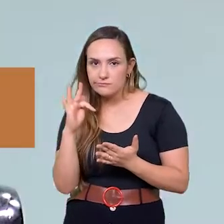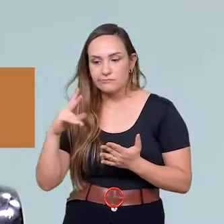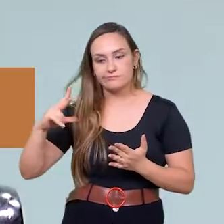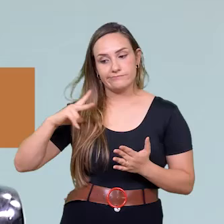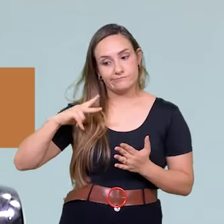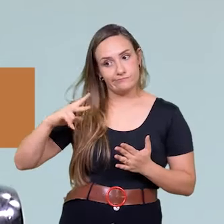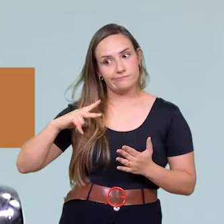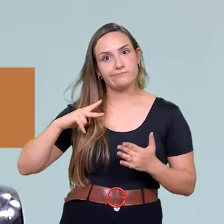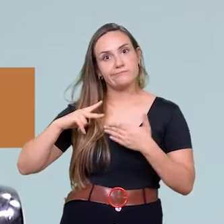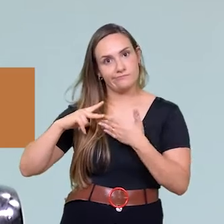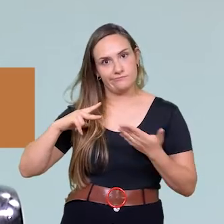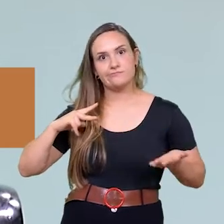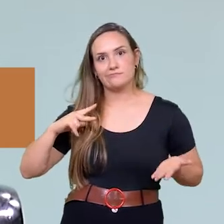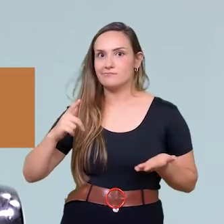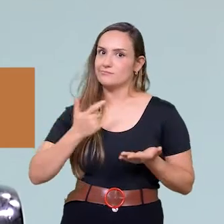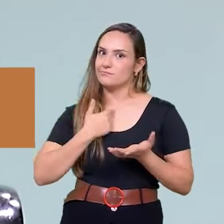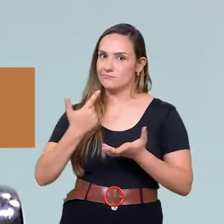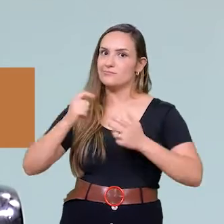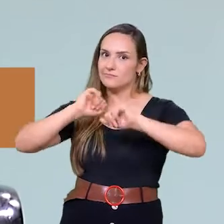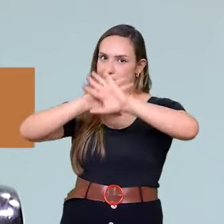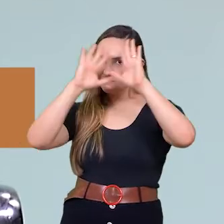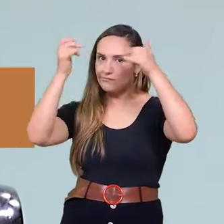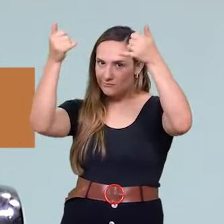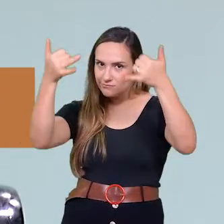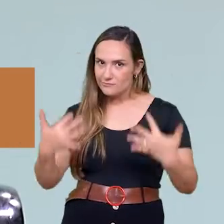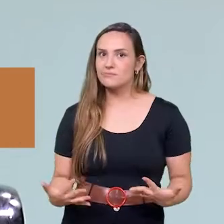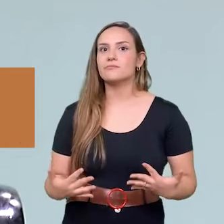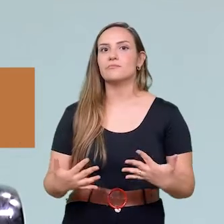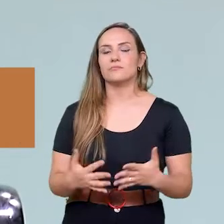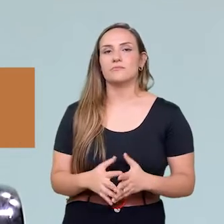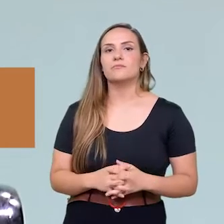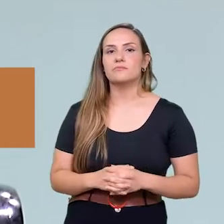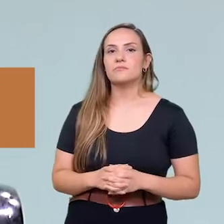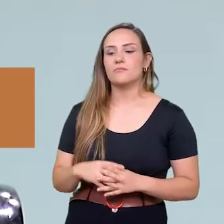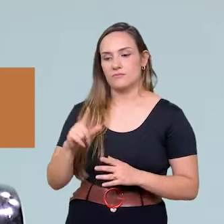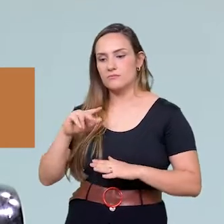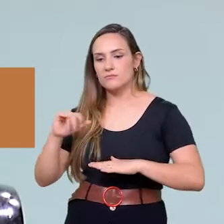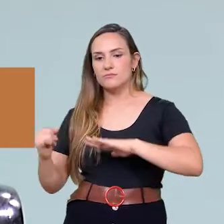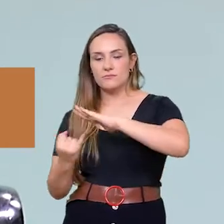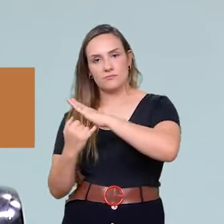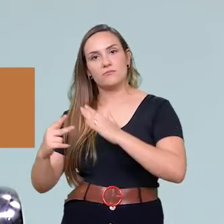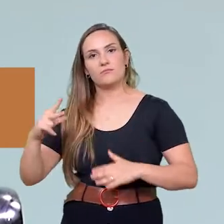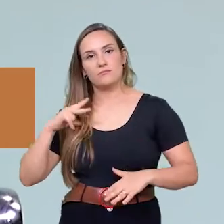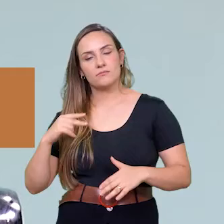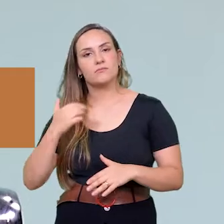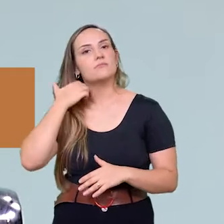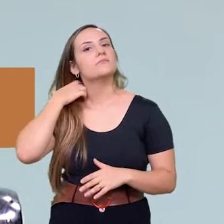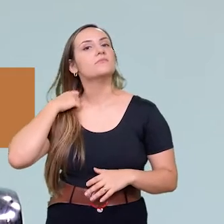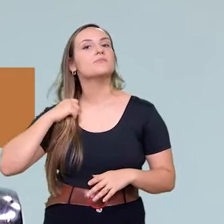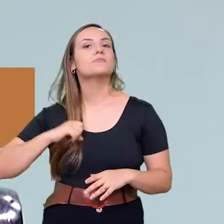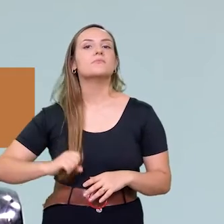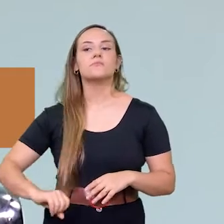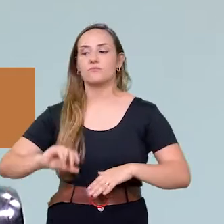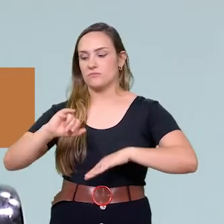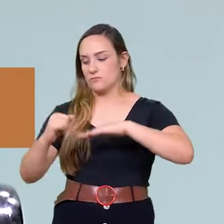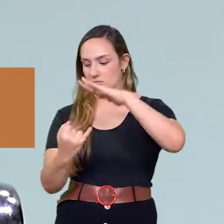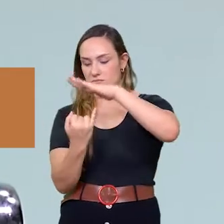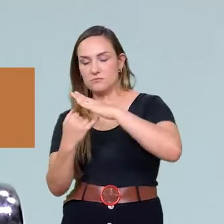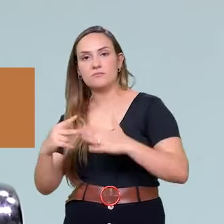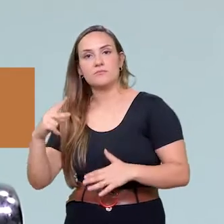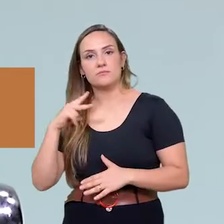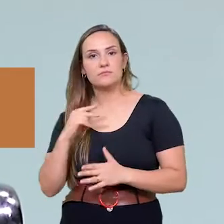universidade, particular, lei, deixe que fique claro, são entidades privadas, sempre. Então,